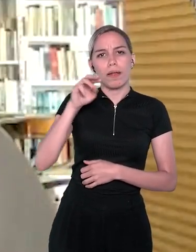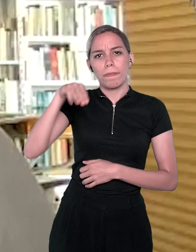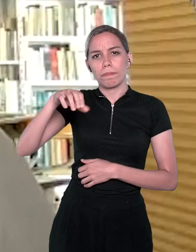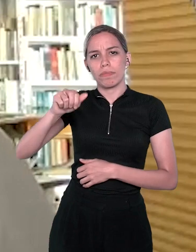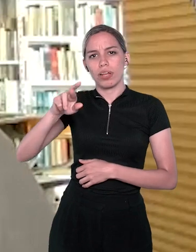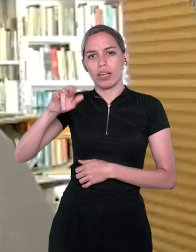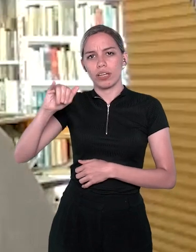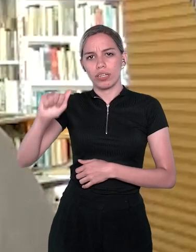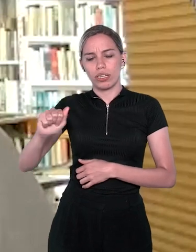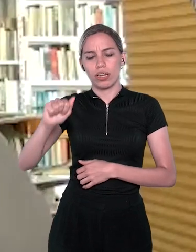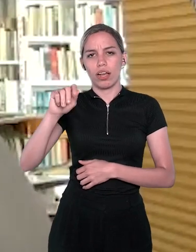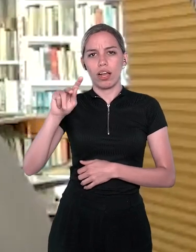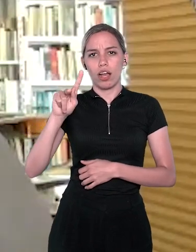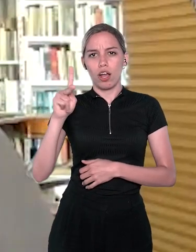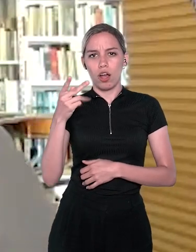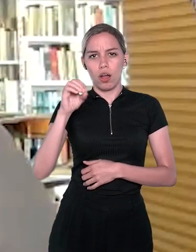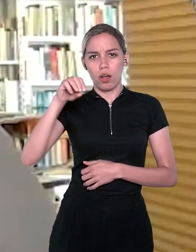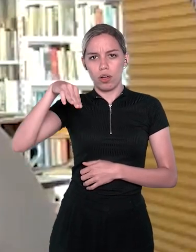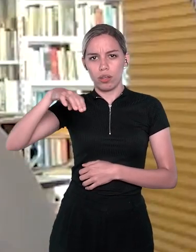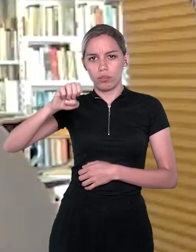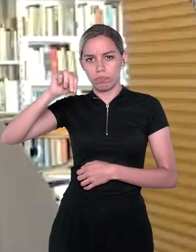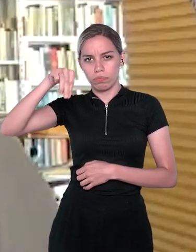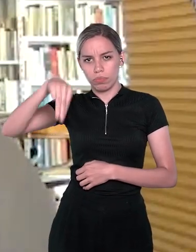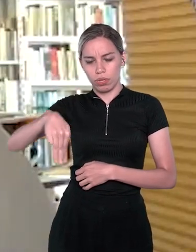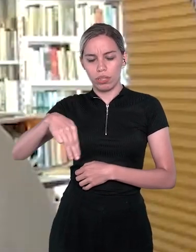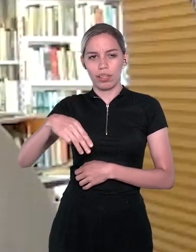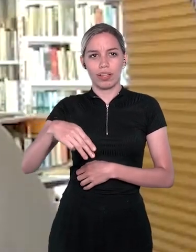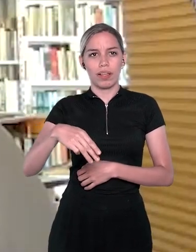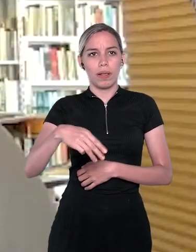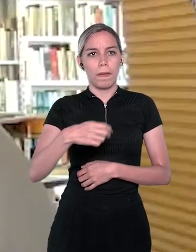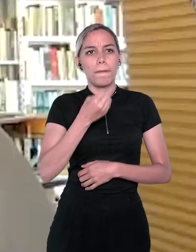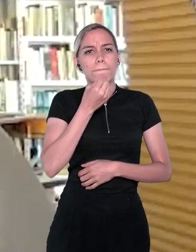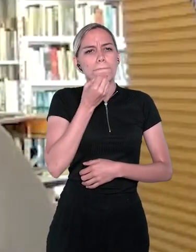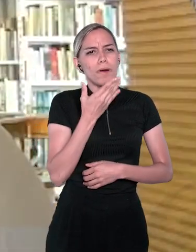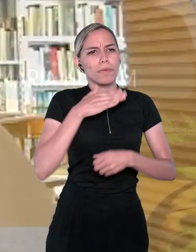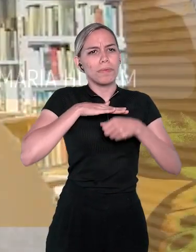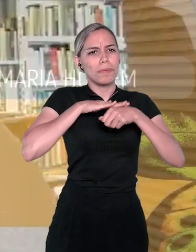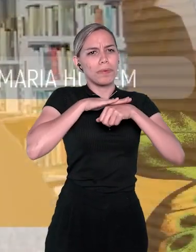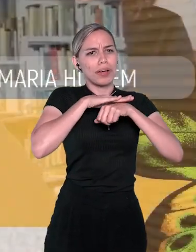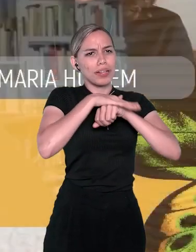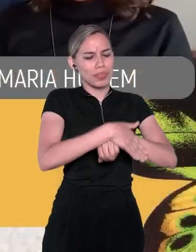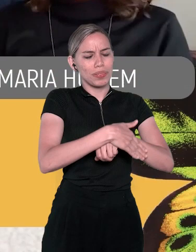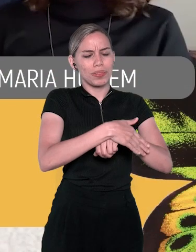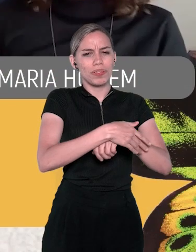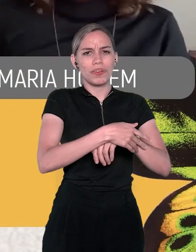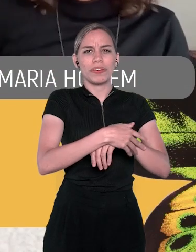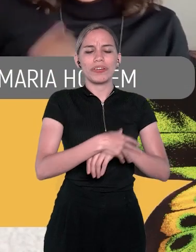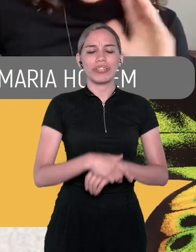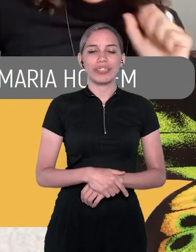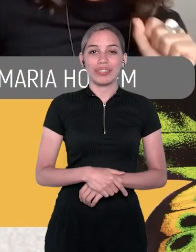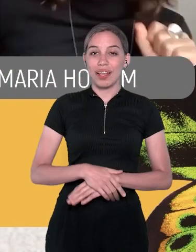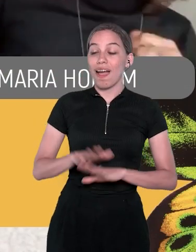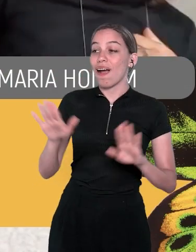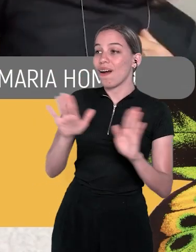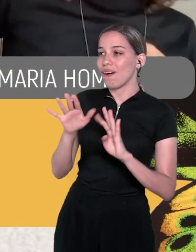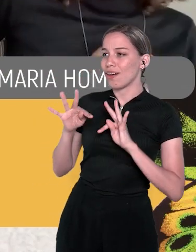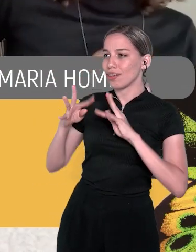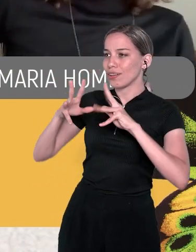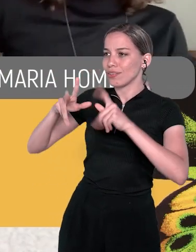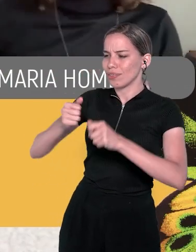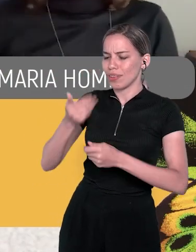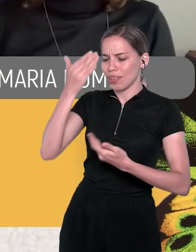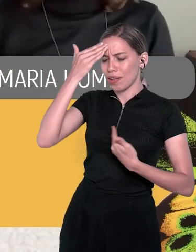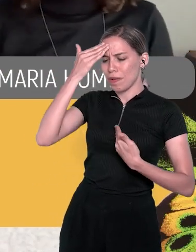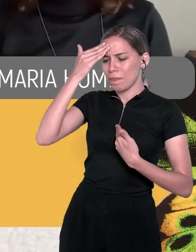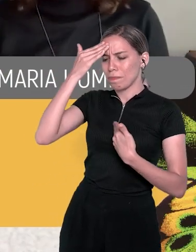Homem, psicanalista. Muito boa noite, Maria Homem. Oi, todo